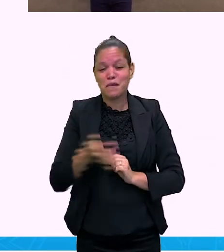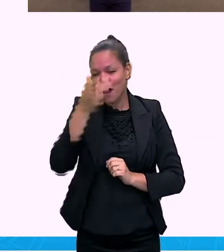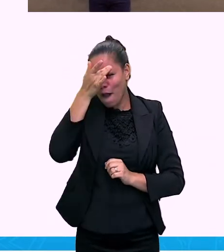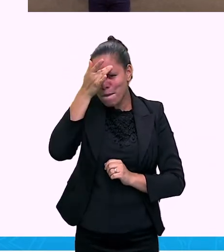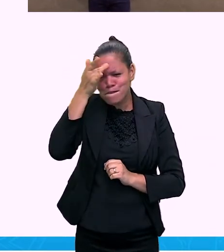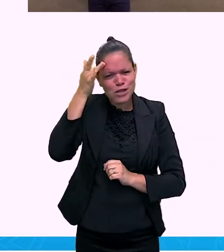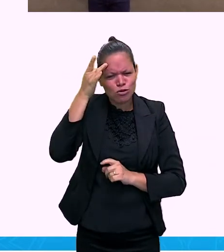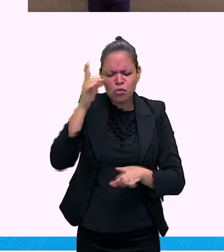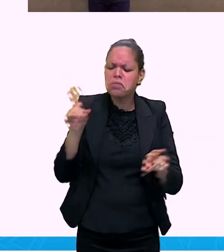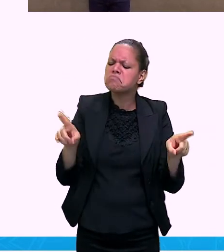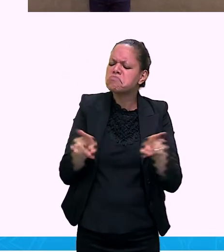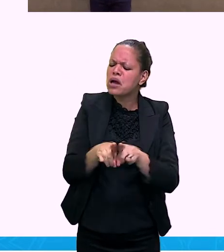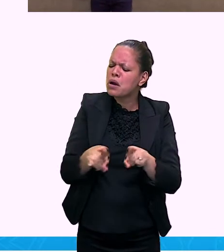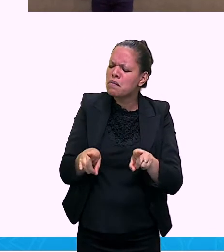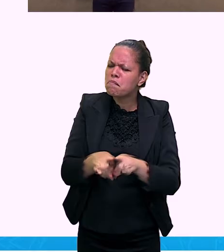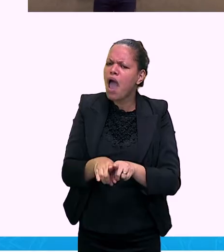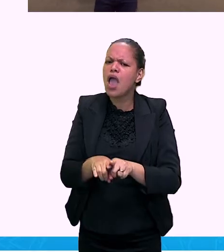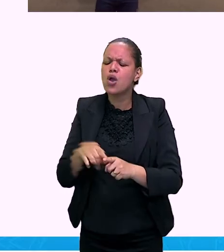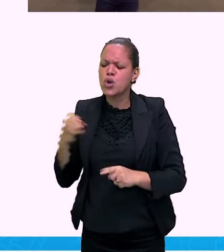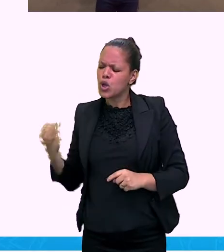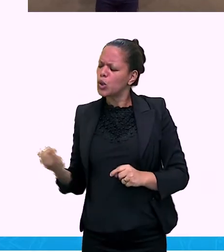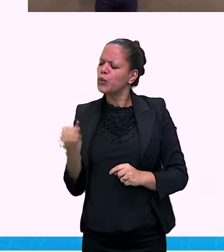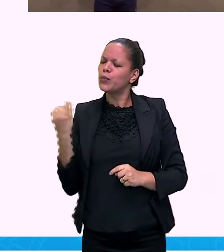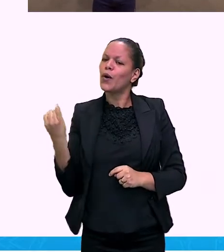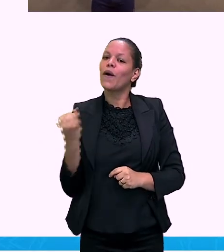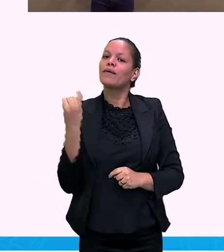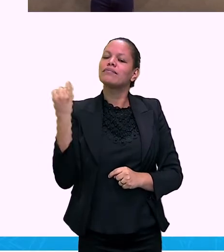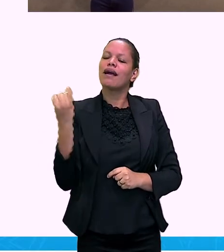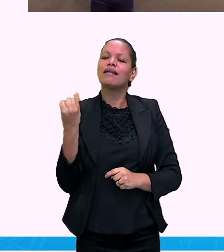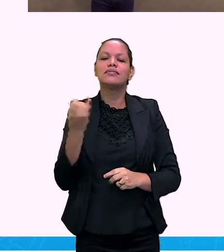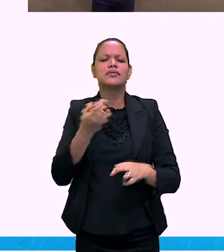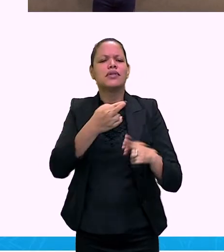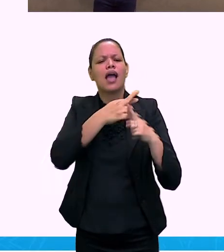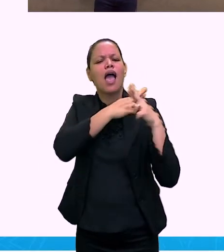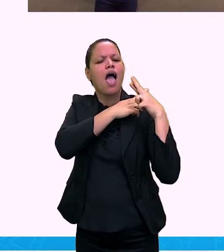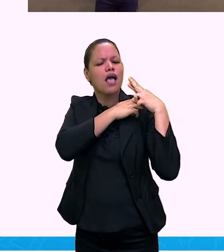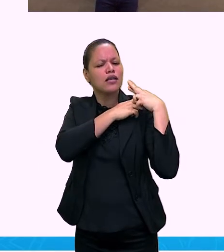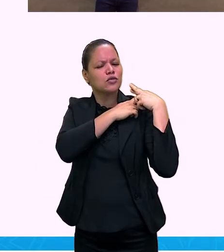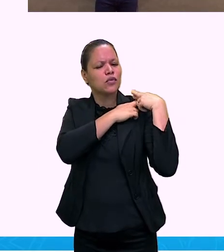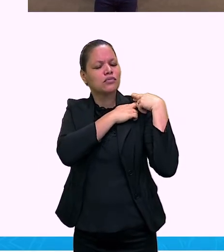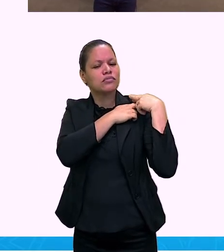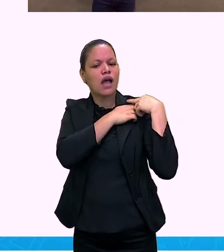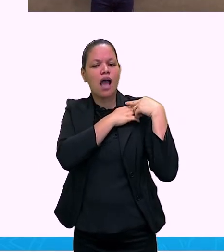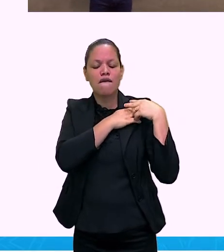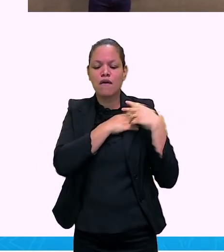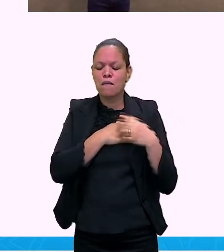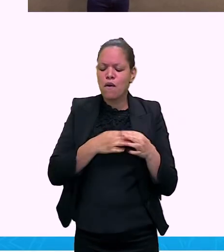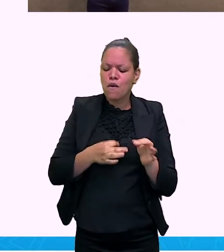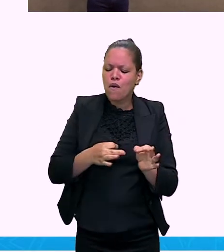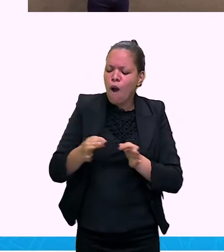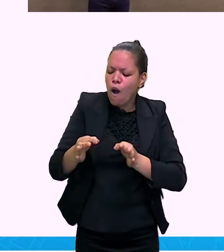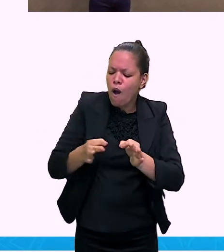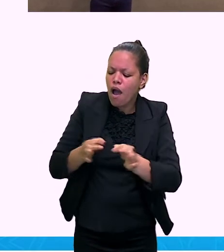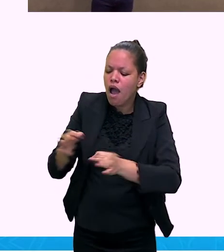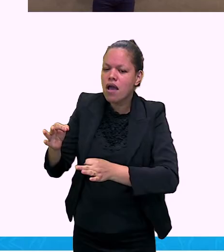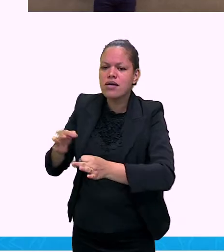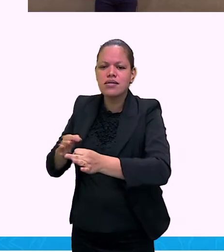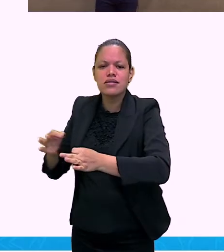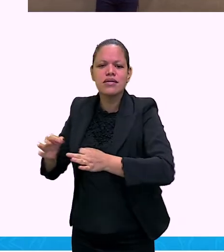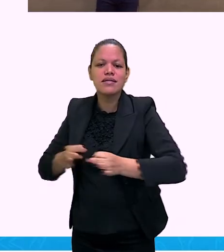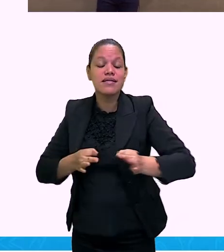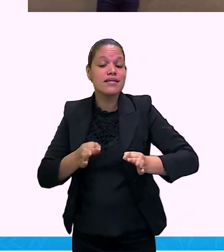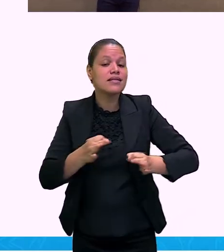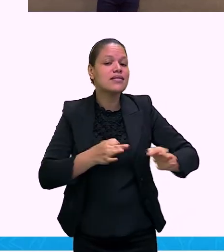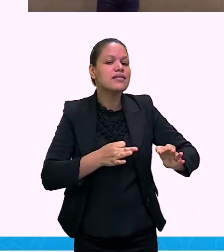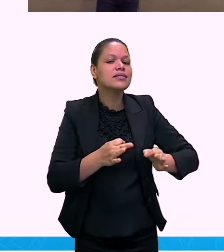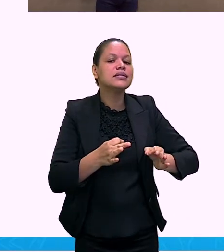também importante, mas ele é aquele responsável por organizar as batalhas, né? Então você consegue perceber que ele é uma pessoa